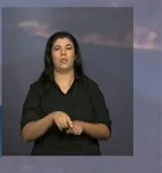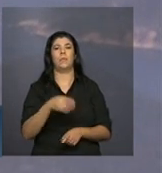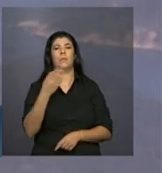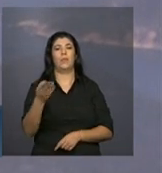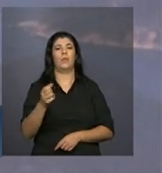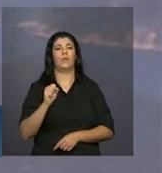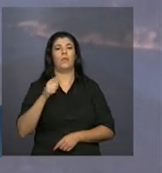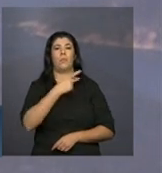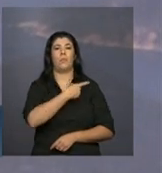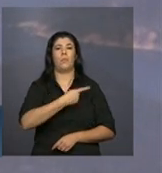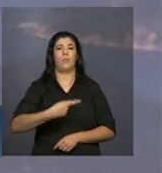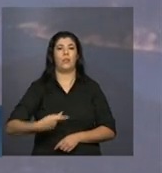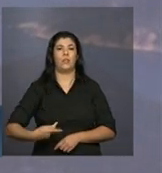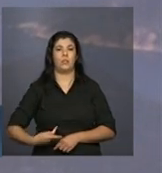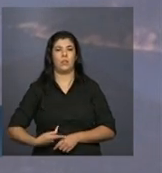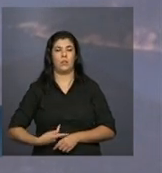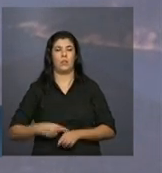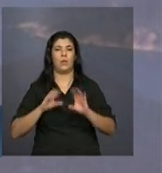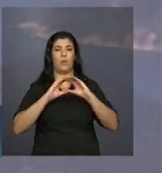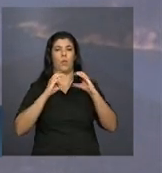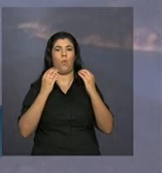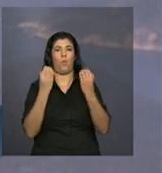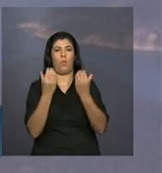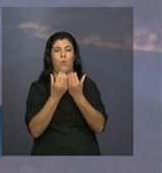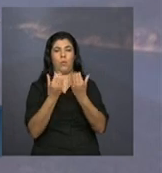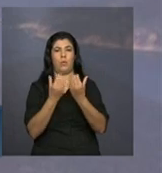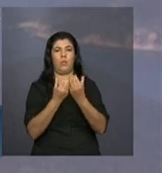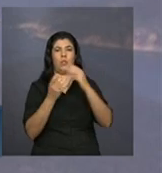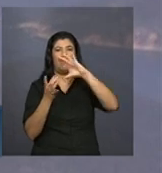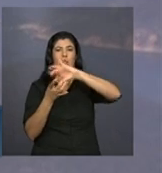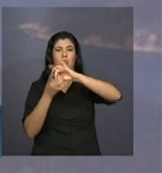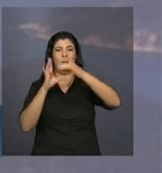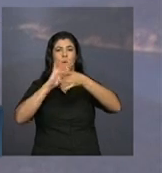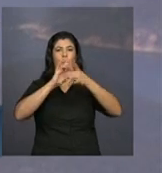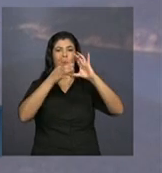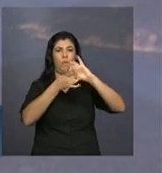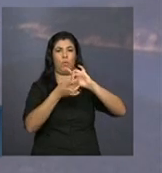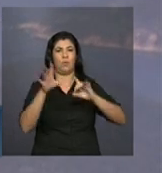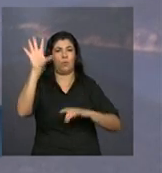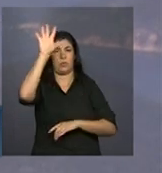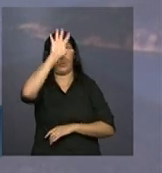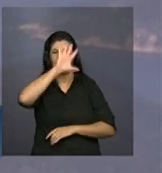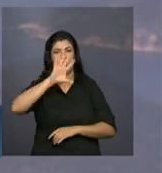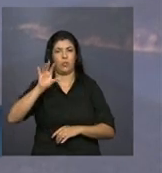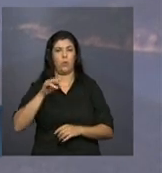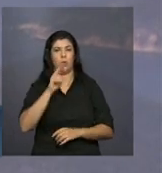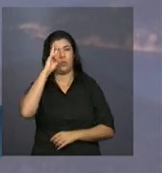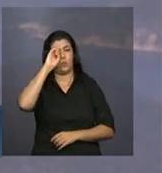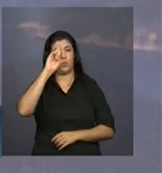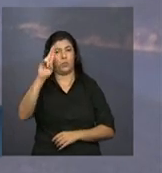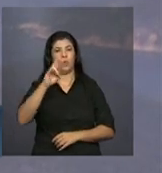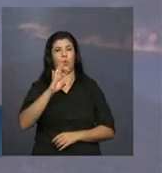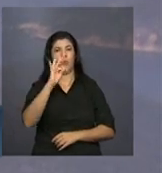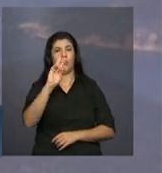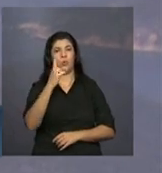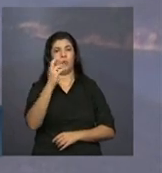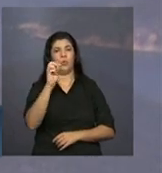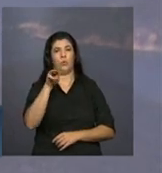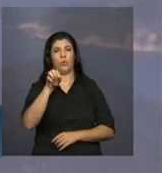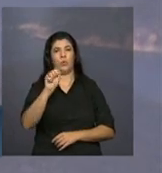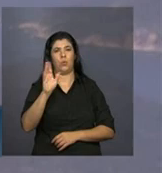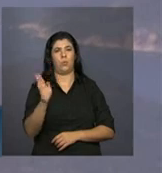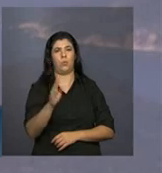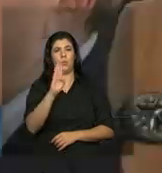o presidente do Comitê Olímpico Internacional, o senhor Thomas Bach. Cumprimentar o presidente do